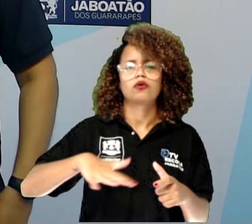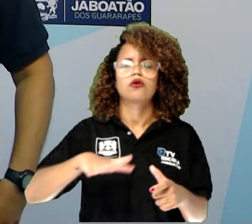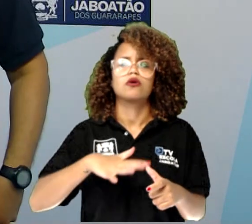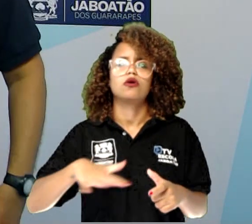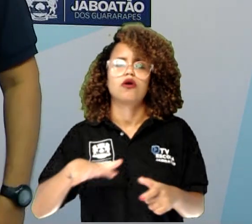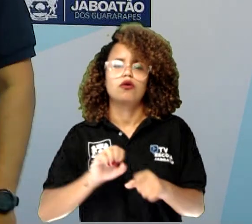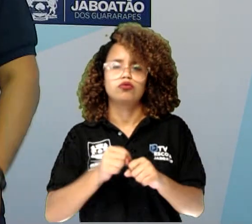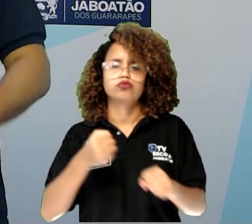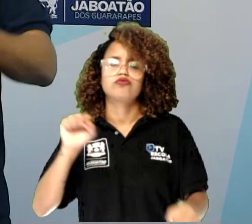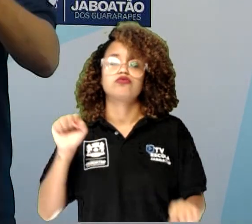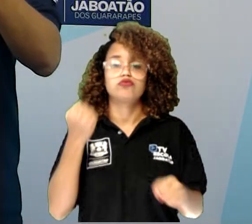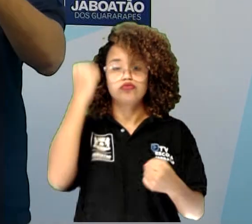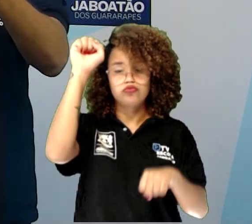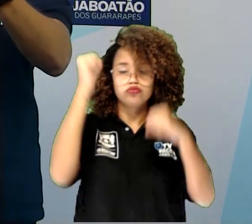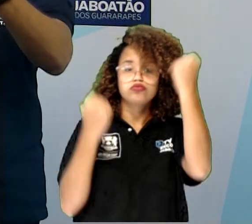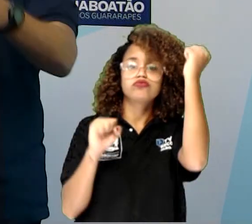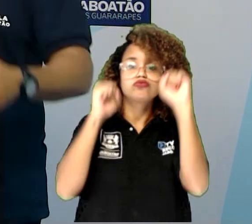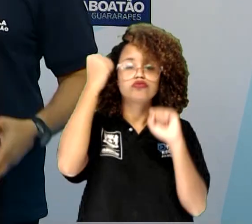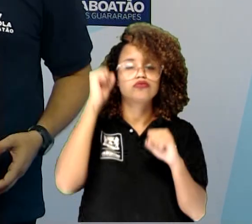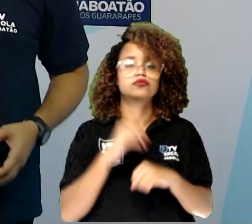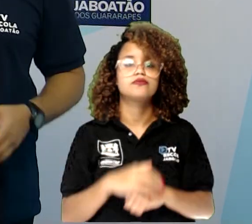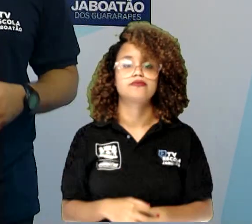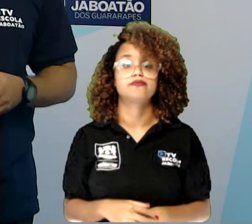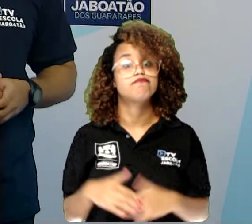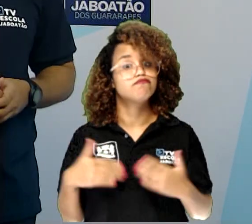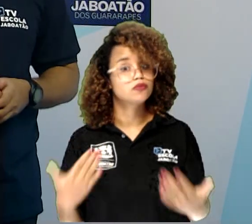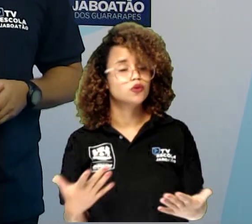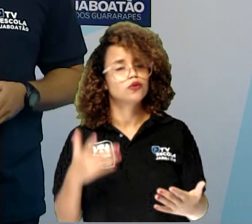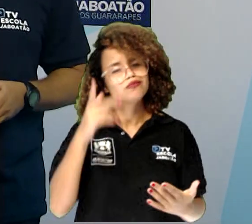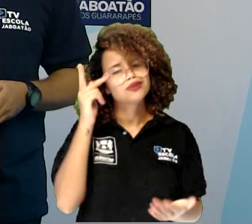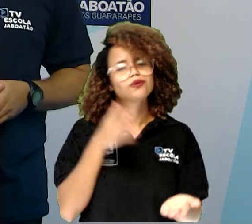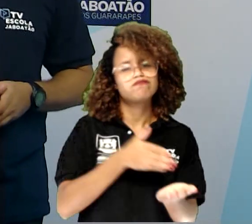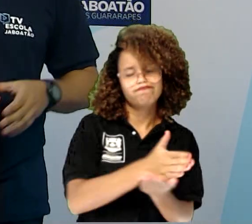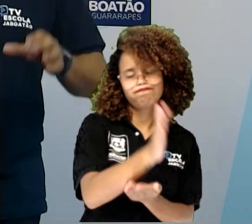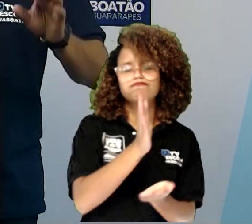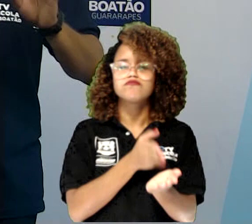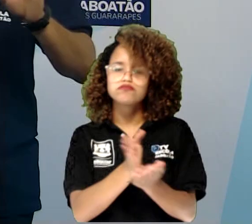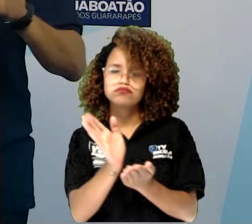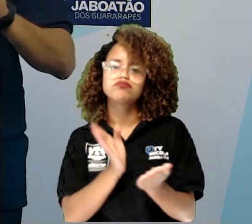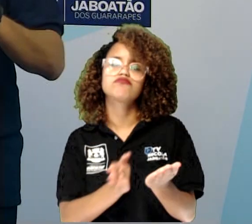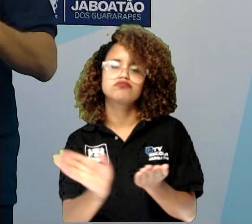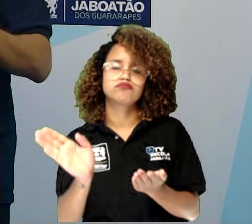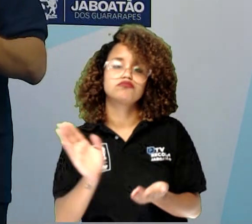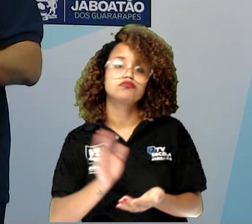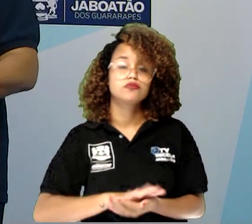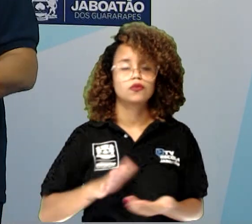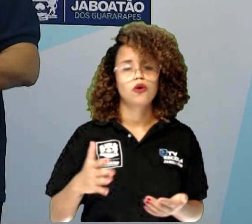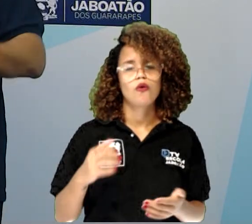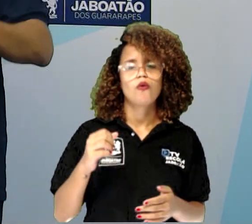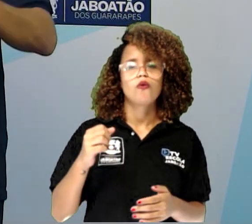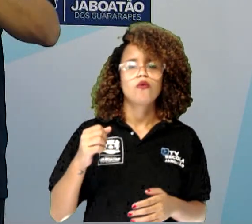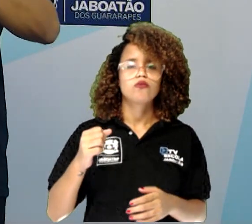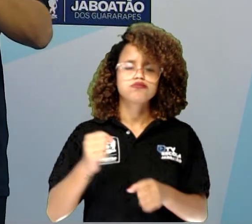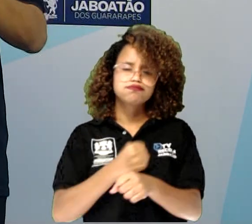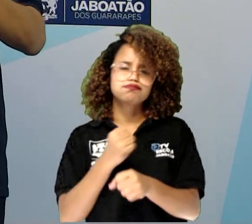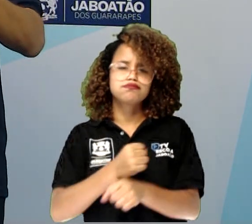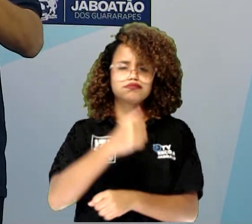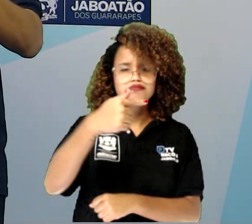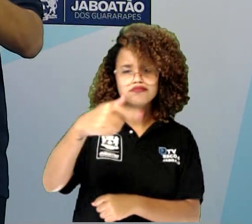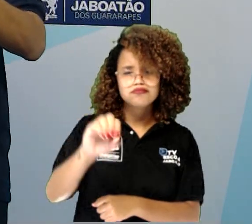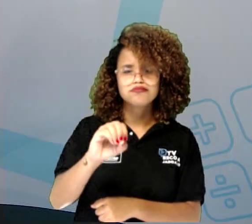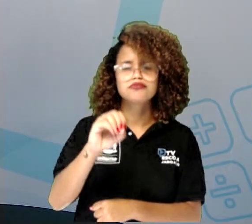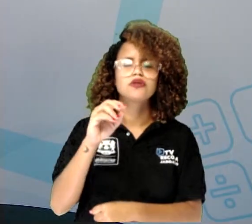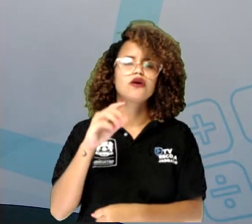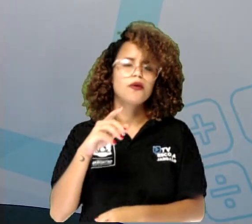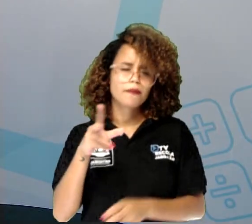mais industrializada. E aí isso ditou o ritmo dessas migrações. A partir dos anos 70, você percebe aí